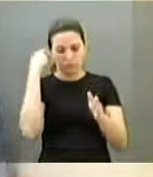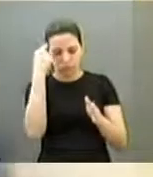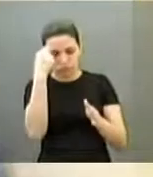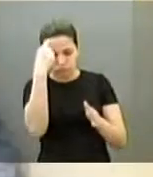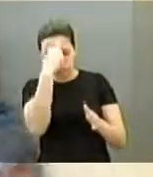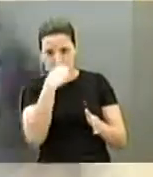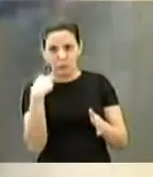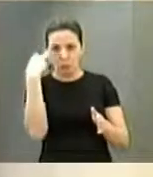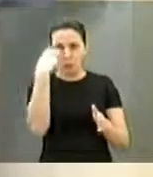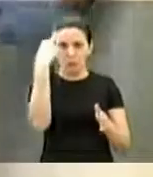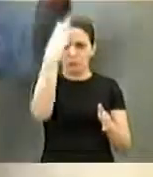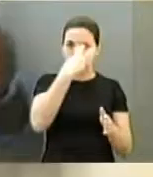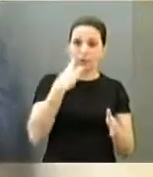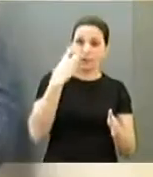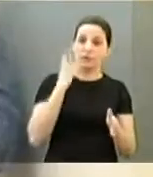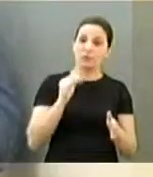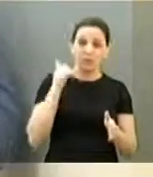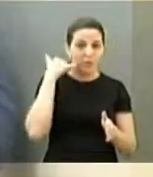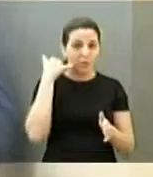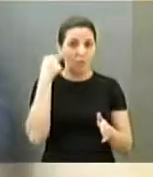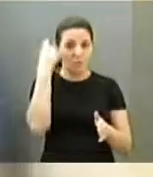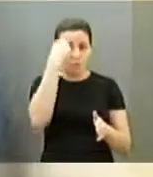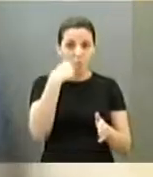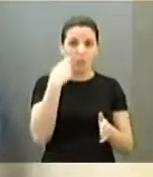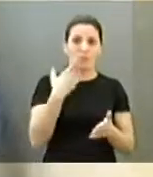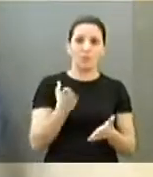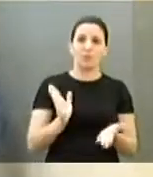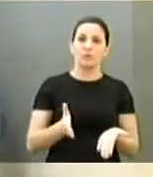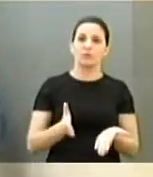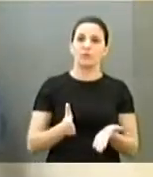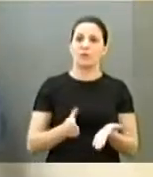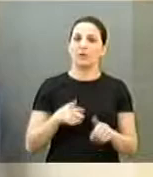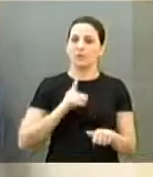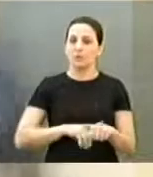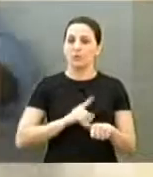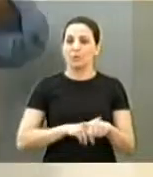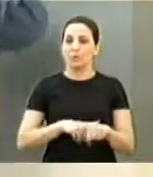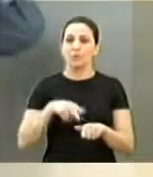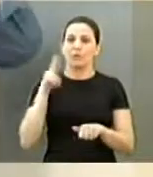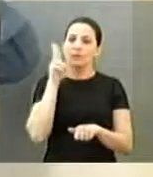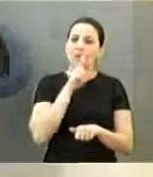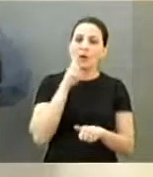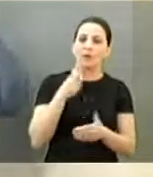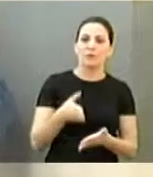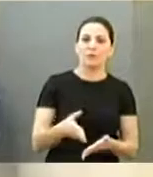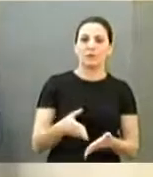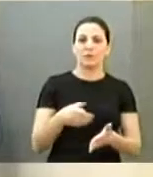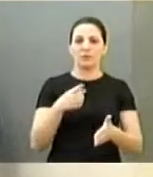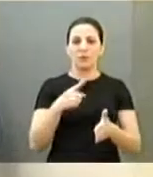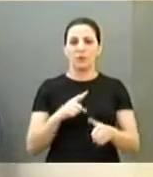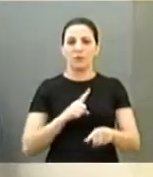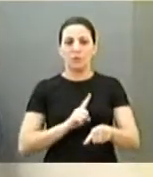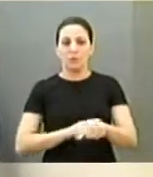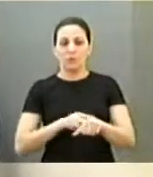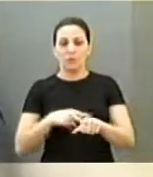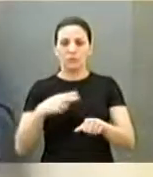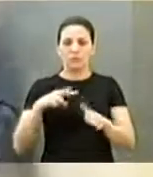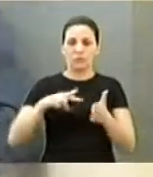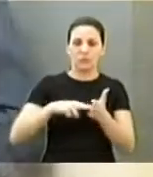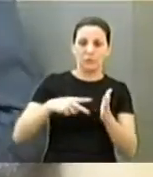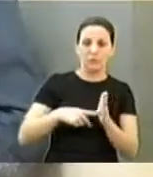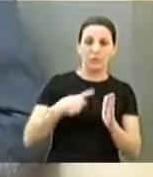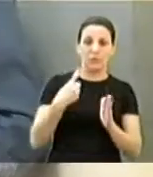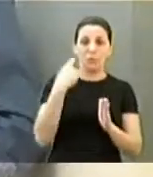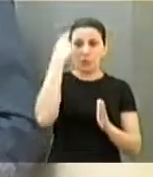pô, chamamos já faz uma hora. É que, no momento de emergência, cada minuto significa uma hora. E